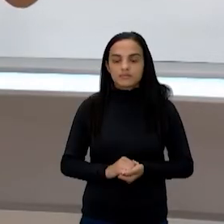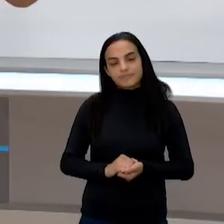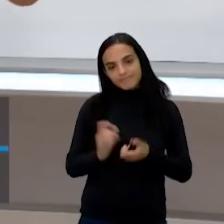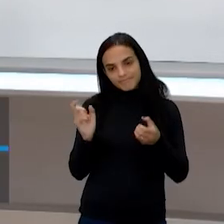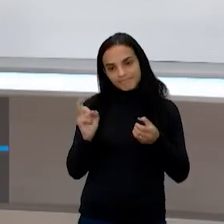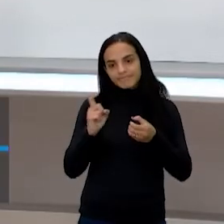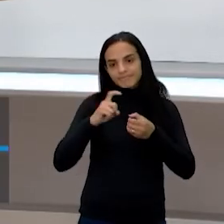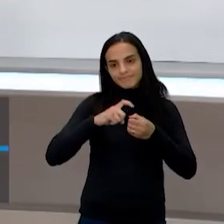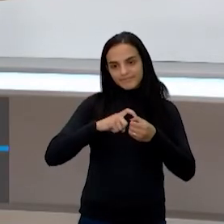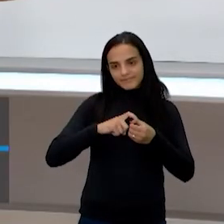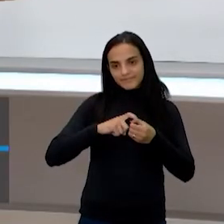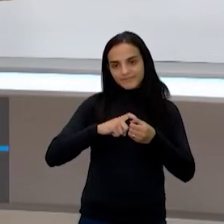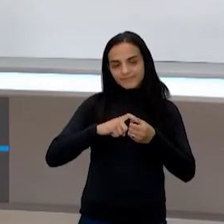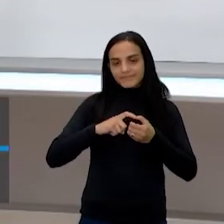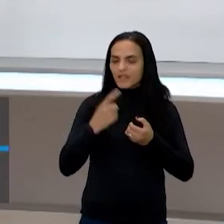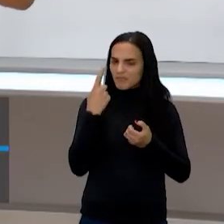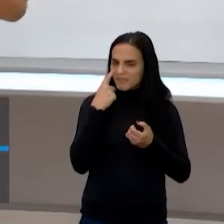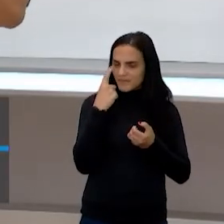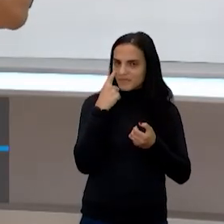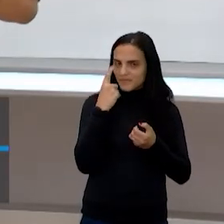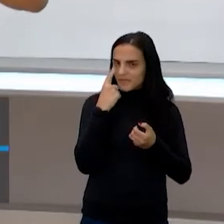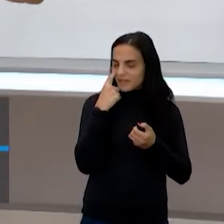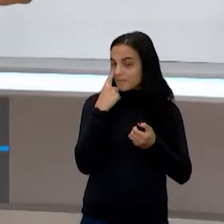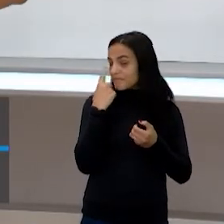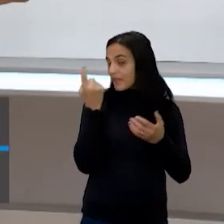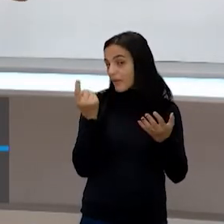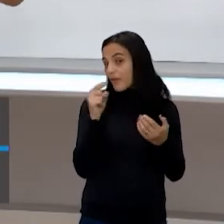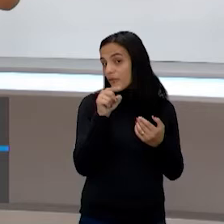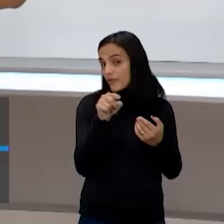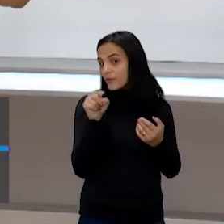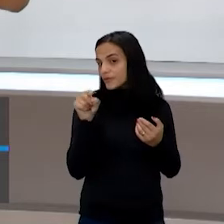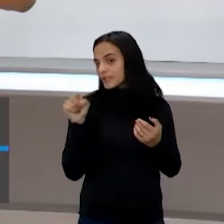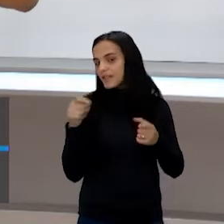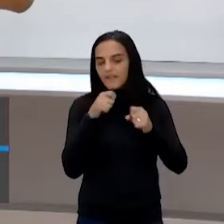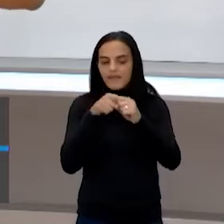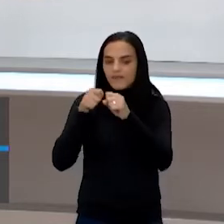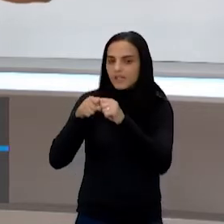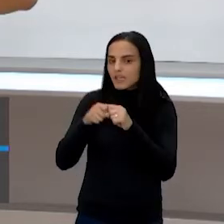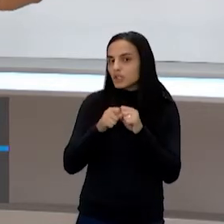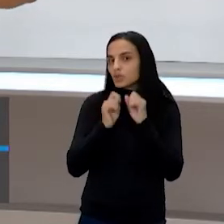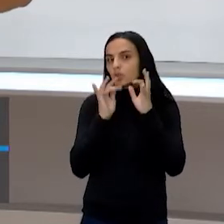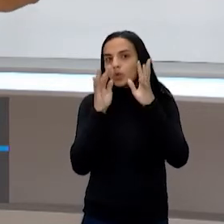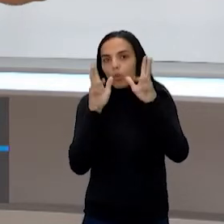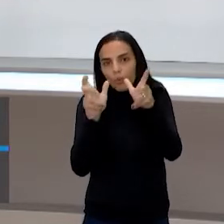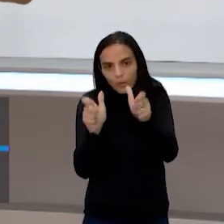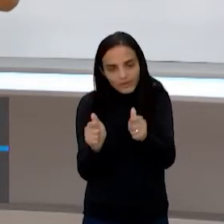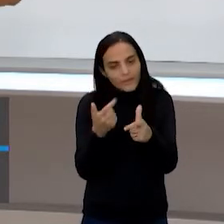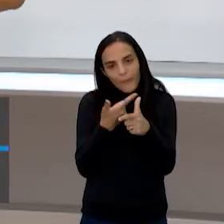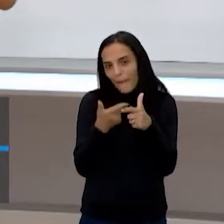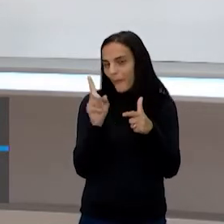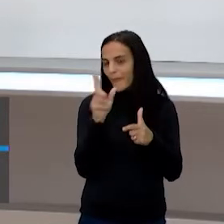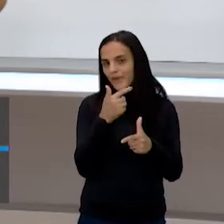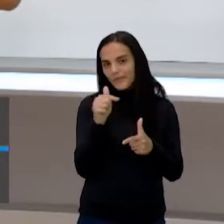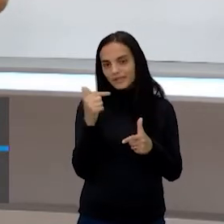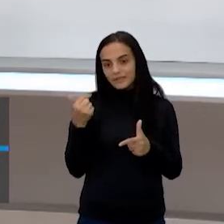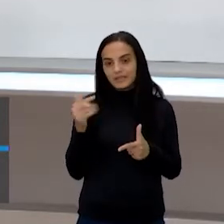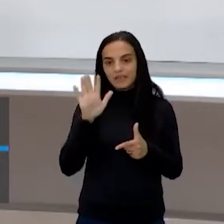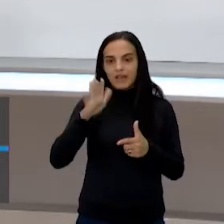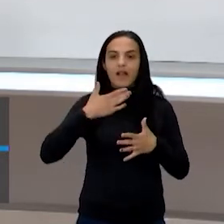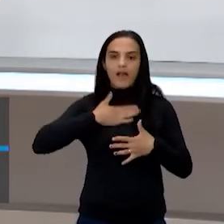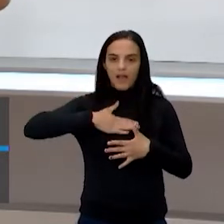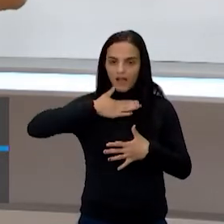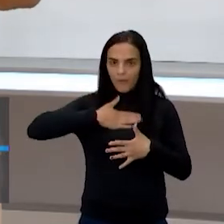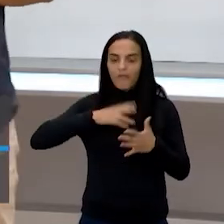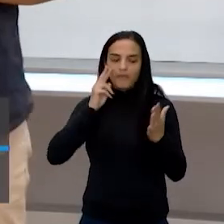Voltamos aí. Vamos conferir agora? Talvez você não tenha feito todas, aí não tem problema, tá bom? É tranquilo, a gente vai conferir agora